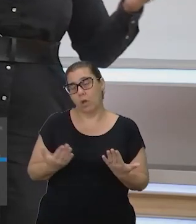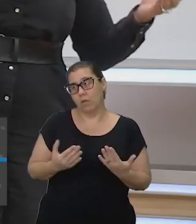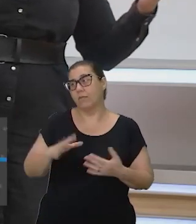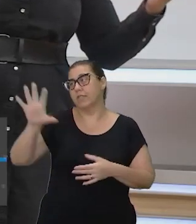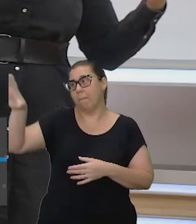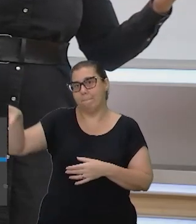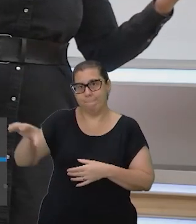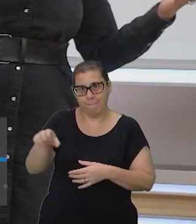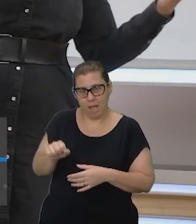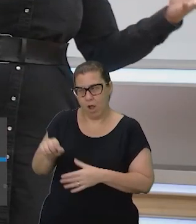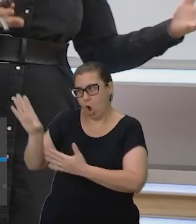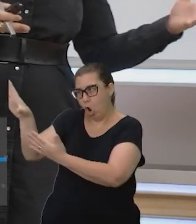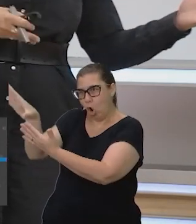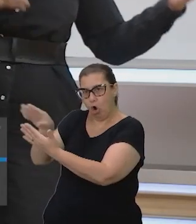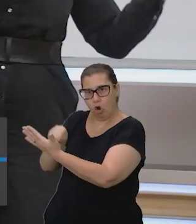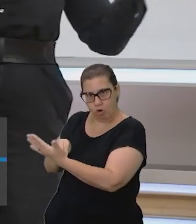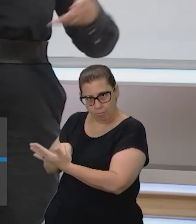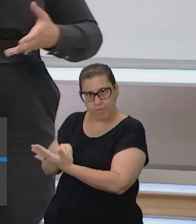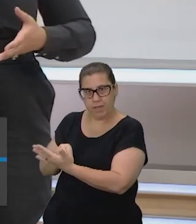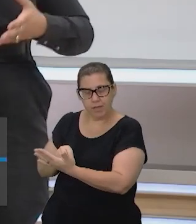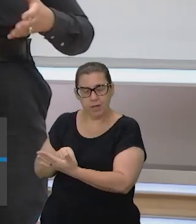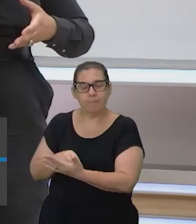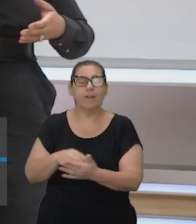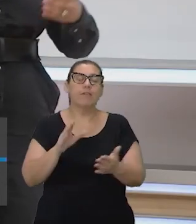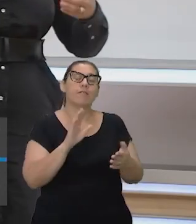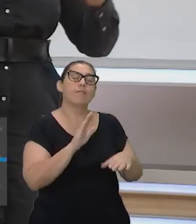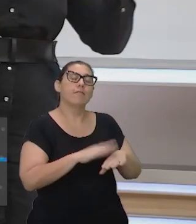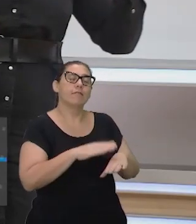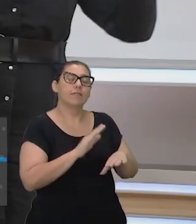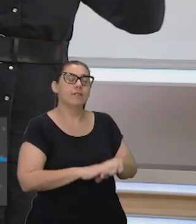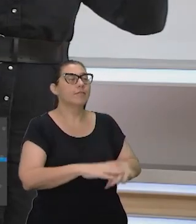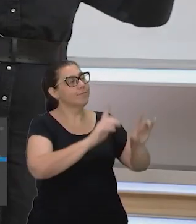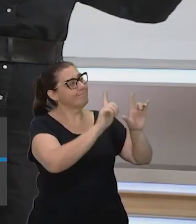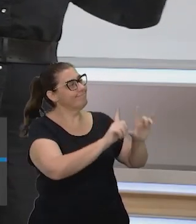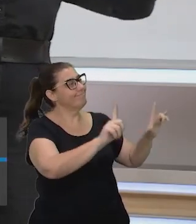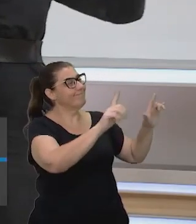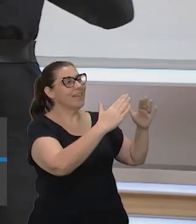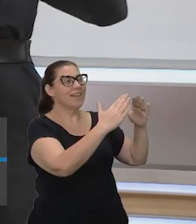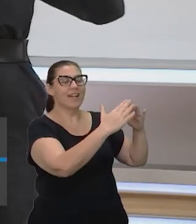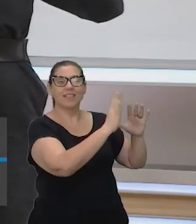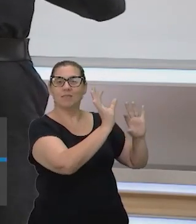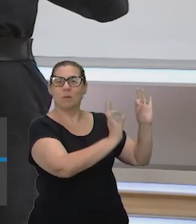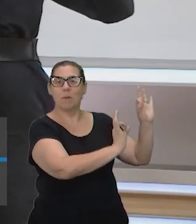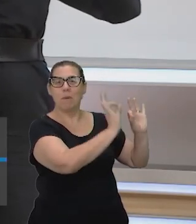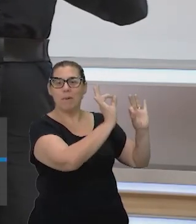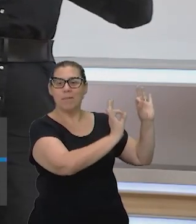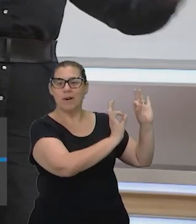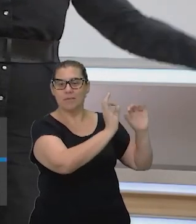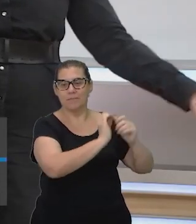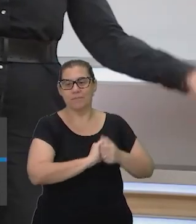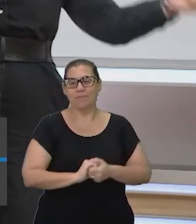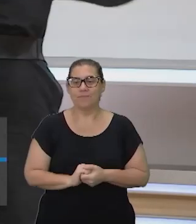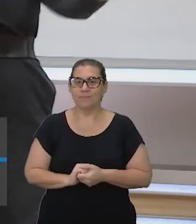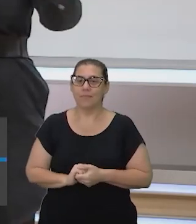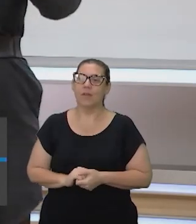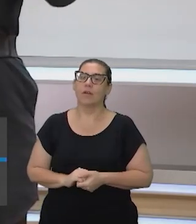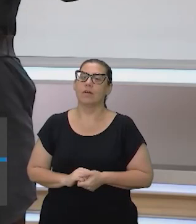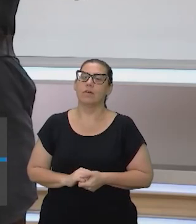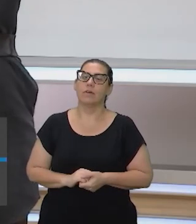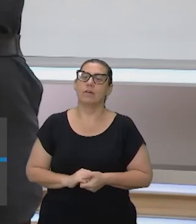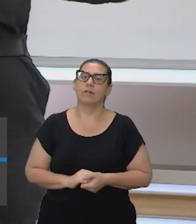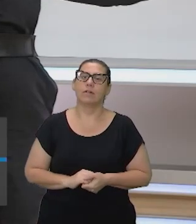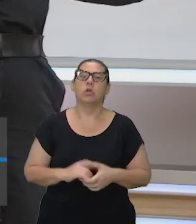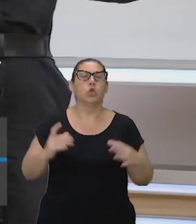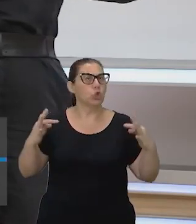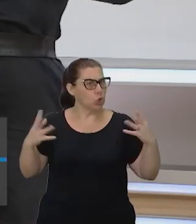a reprodução de uma obra de arte, por exemplo, conhecidíssima, e você coloca na parede da sua casa para enfeitar, né? Ou seja, não, todo